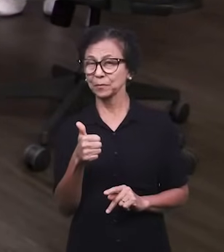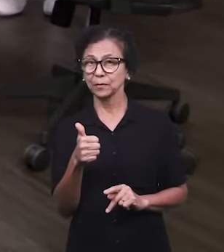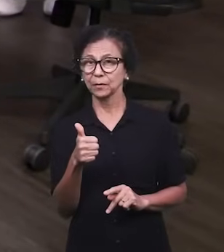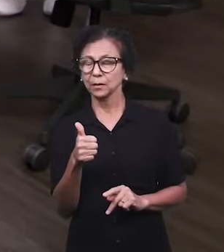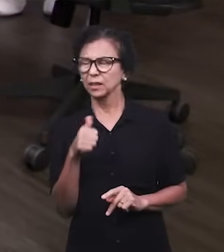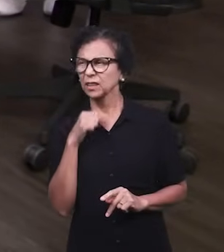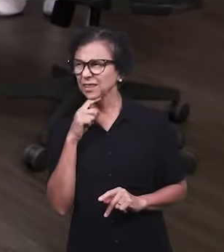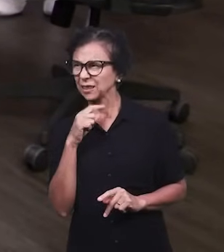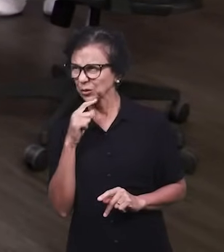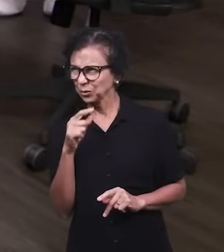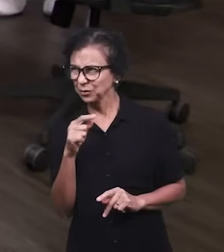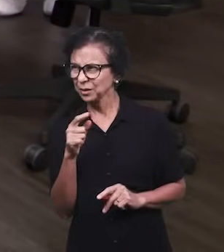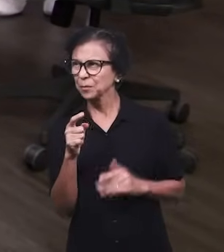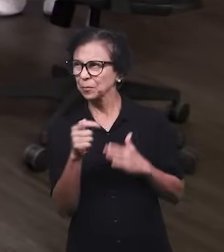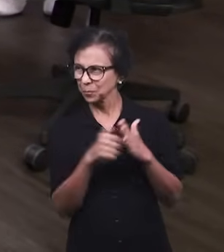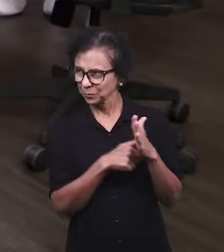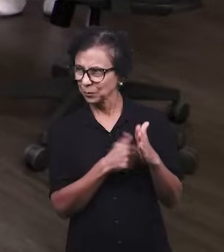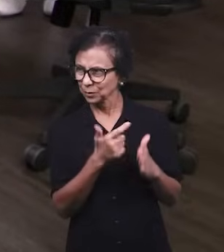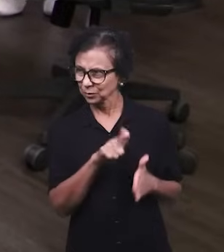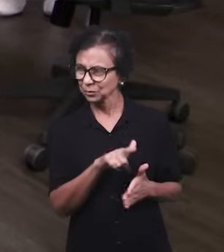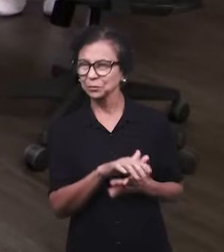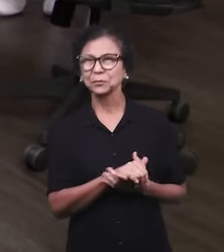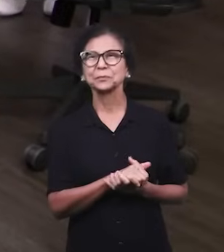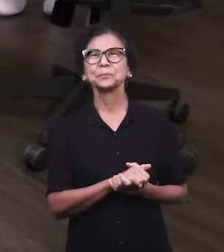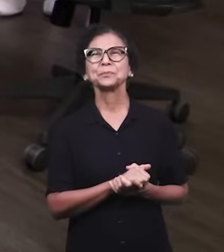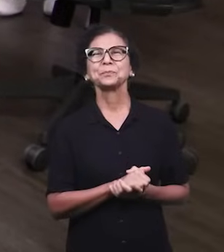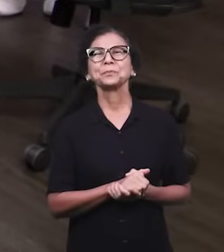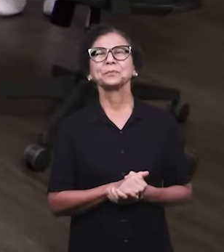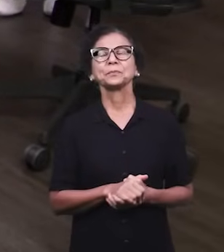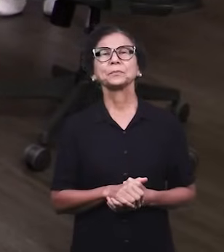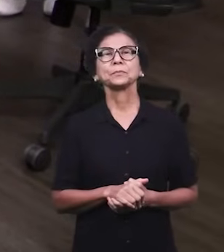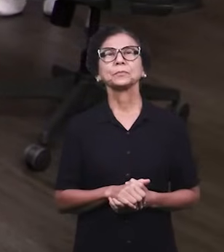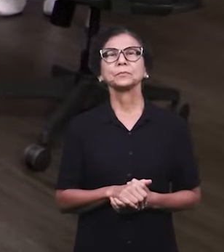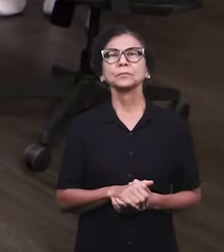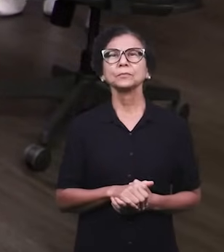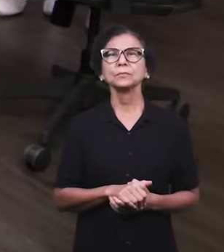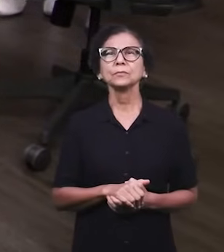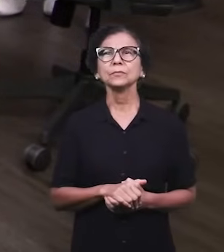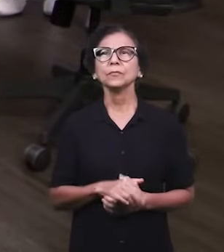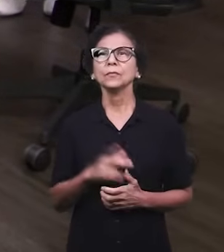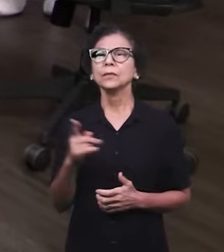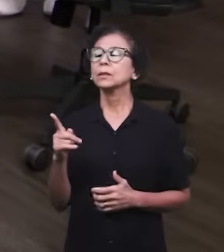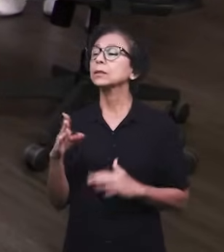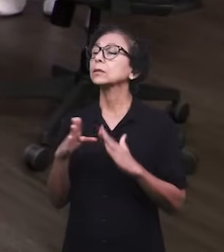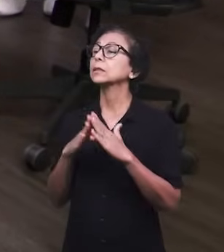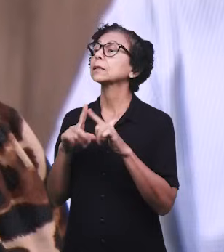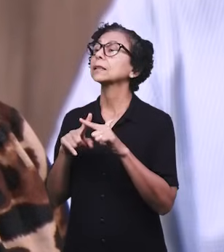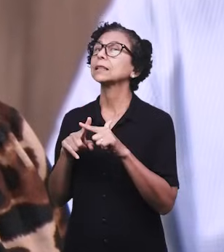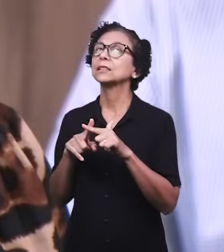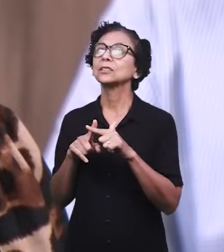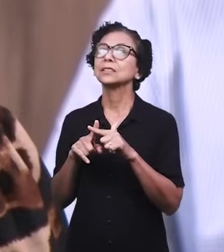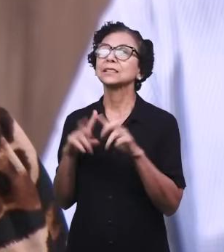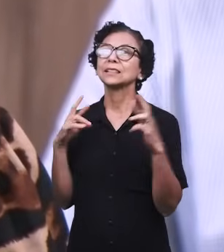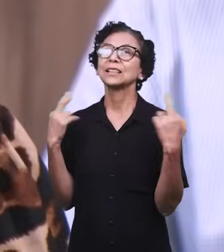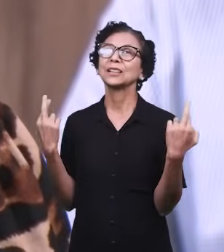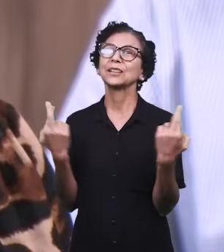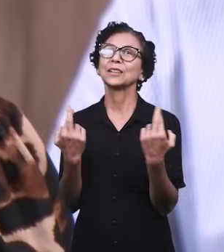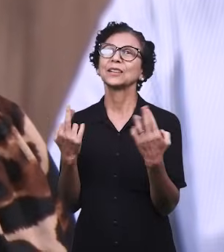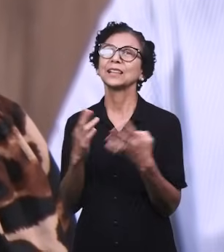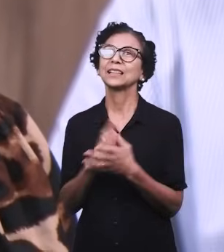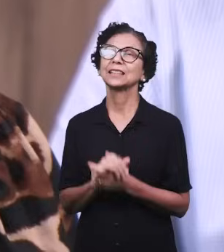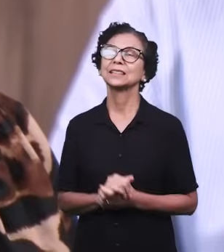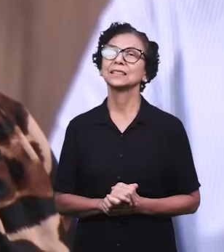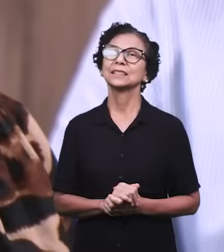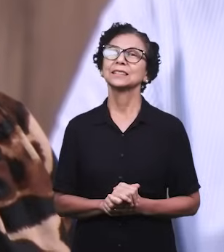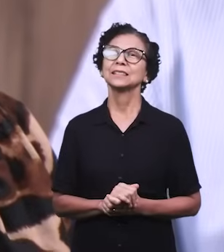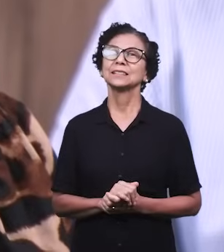coisa pode... não tem, você falar de novo. Gabriela, eu acho que você não disse de que igreja que você é. Por favor, no microfone.